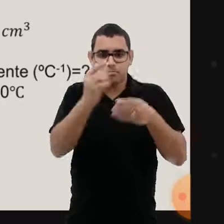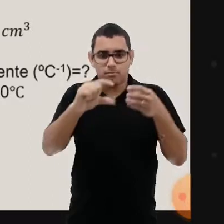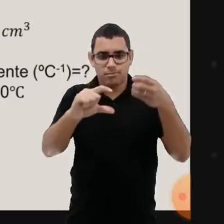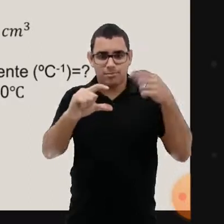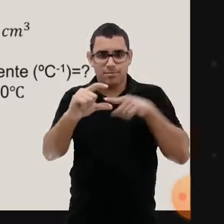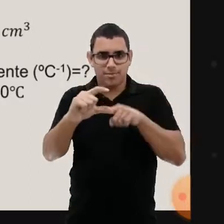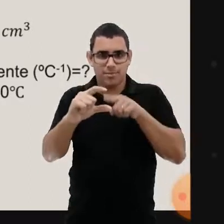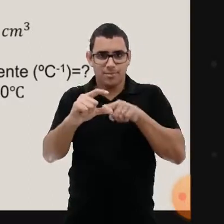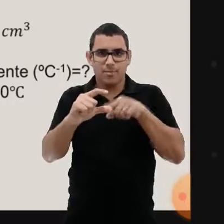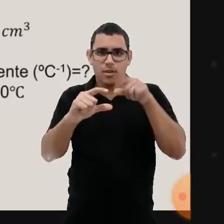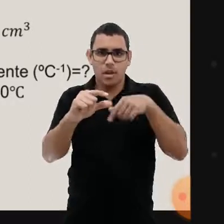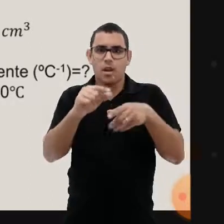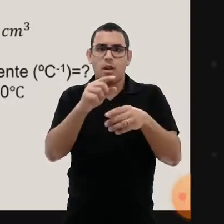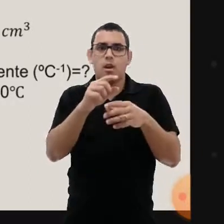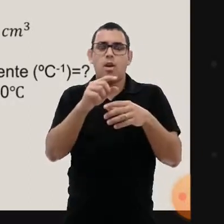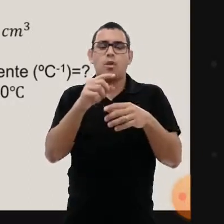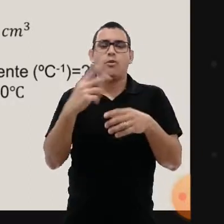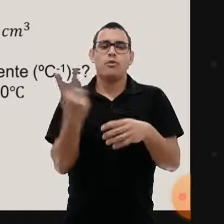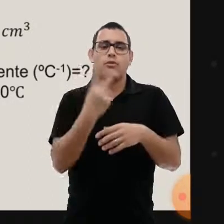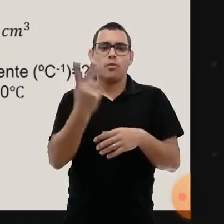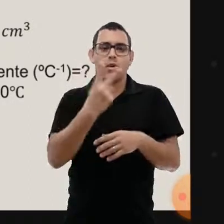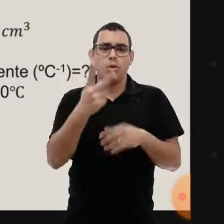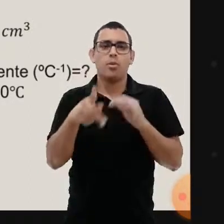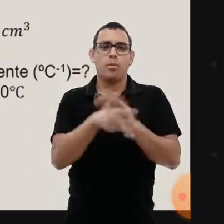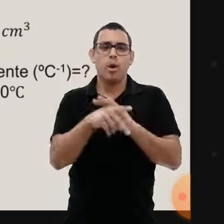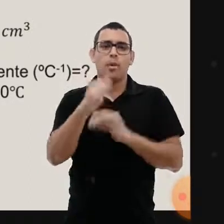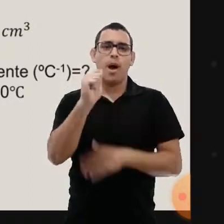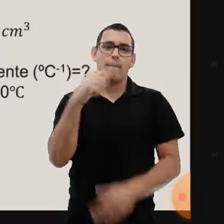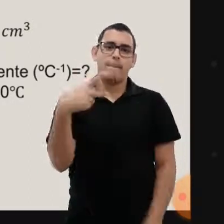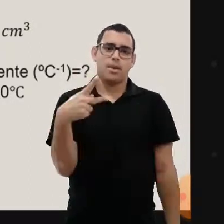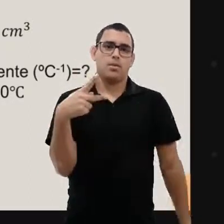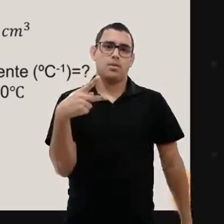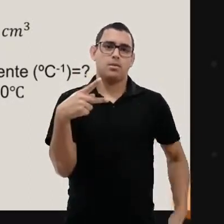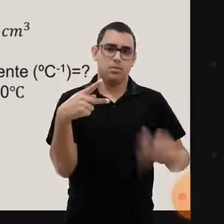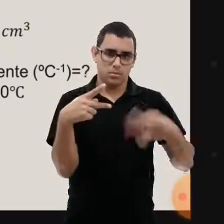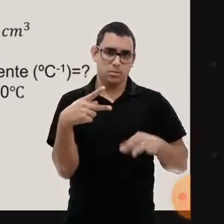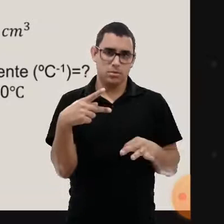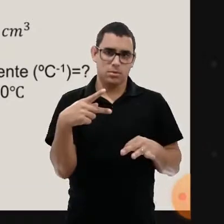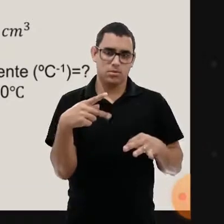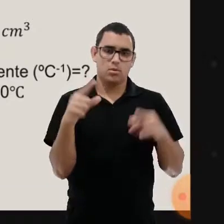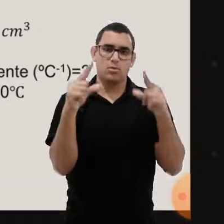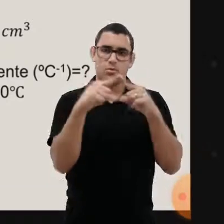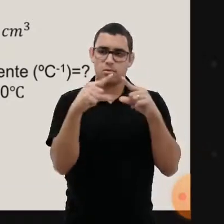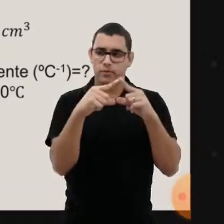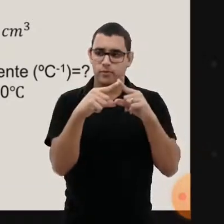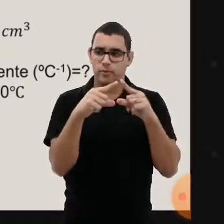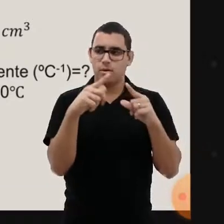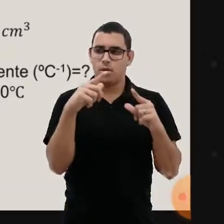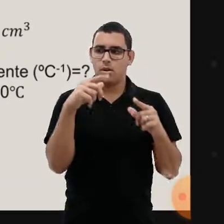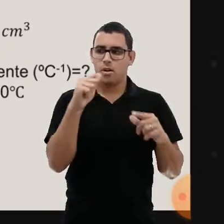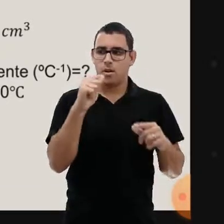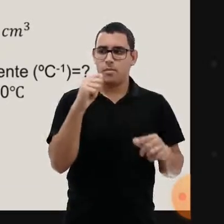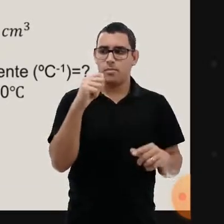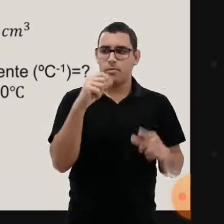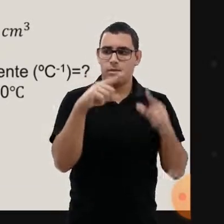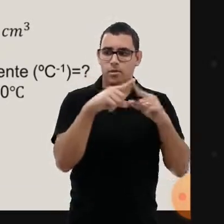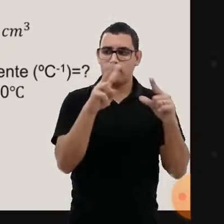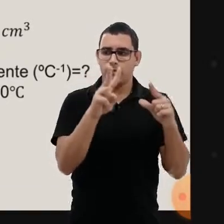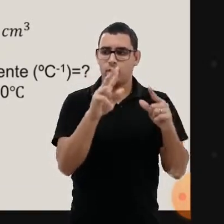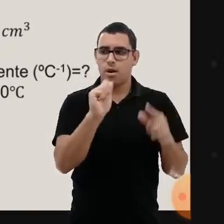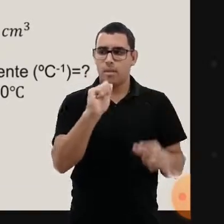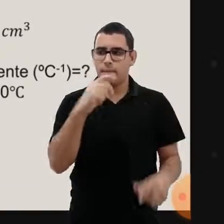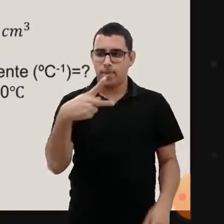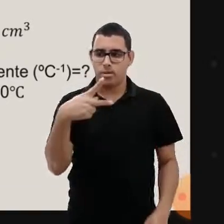transbordamento, essa variação vai ser a variação volumétrica aparente. Então, nós vamos colocar aí como